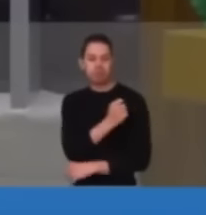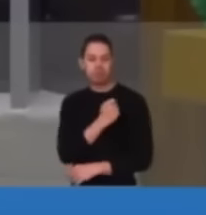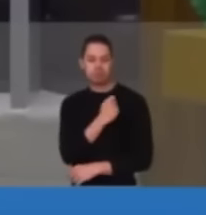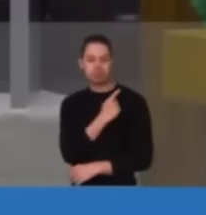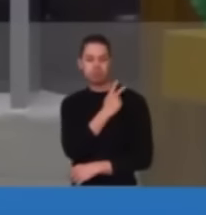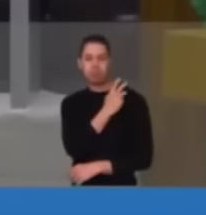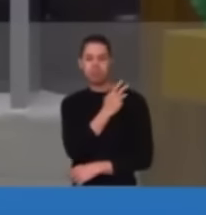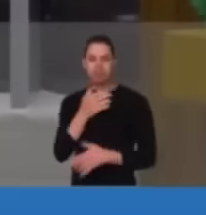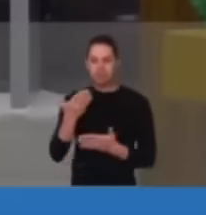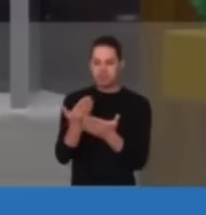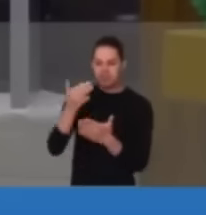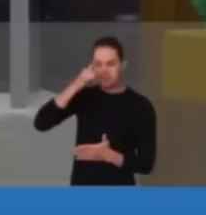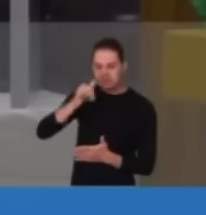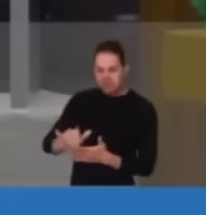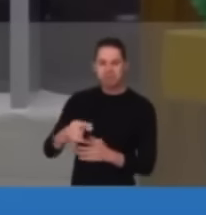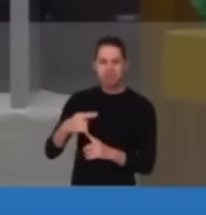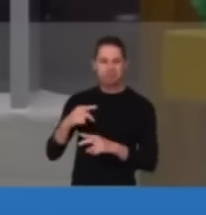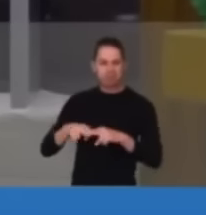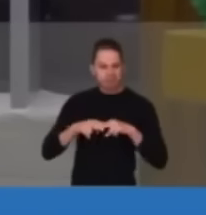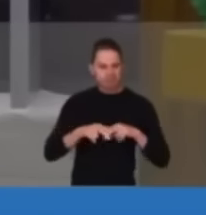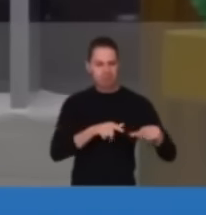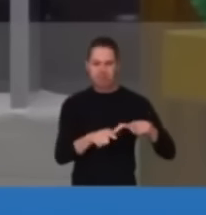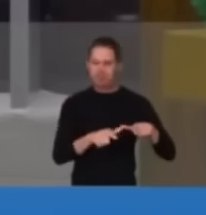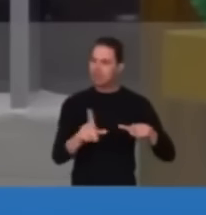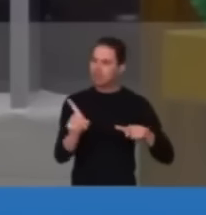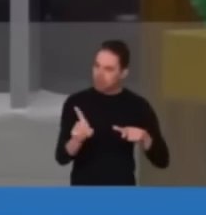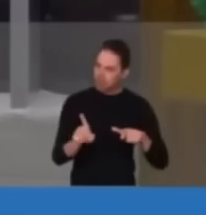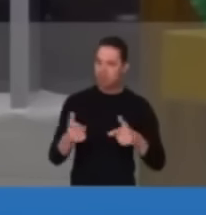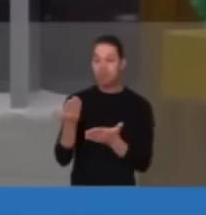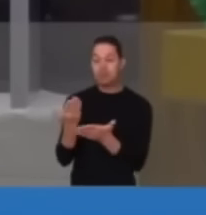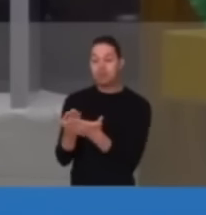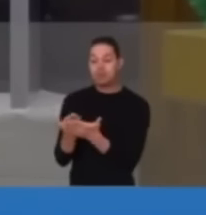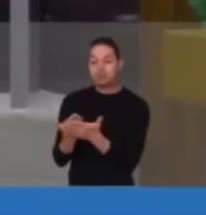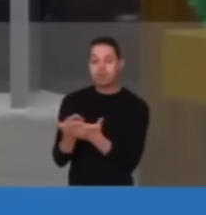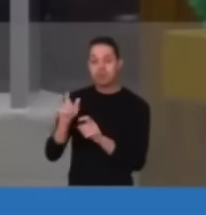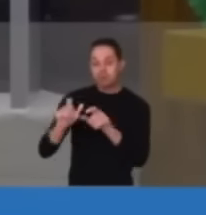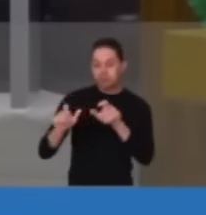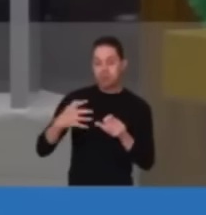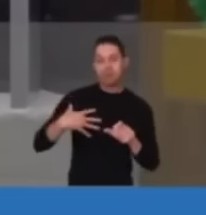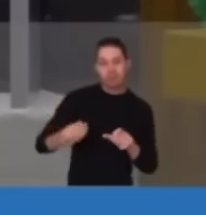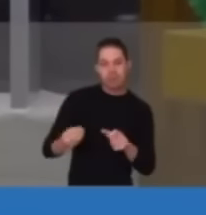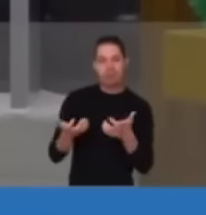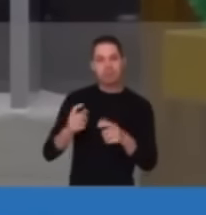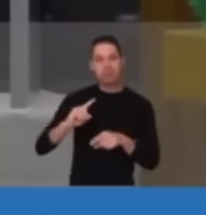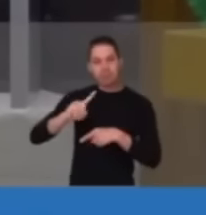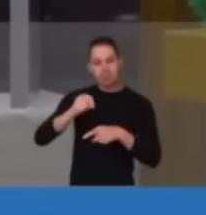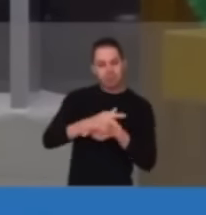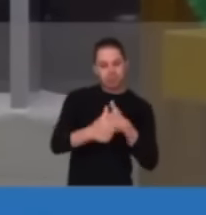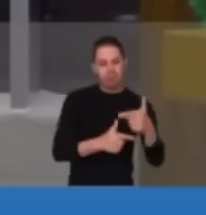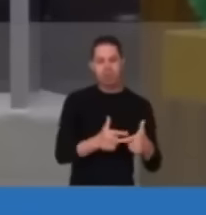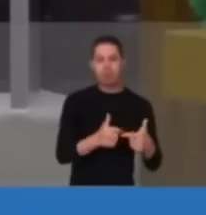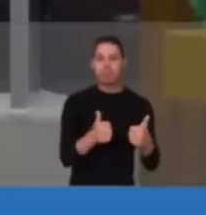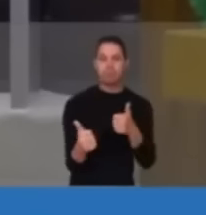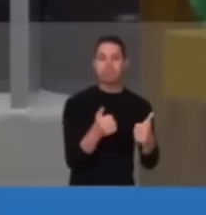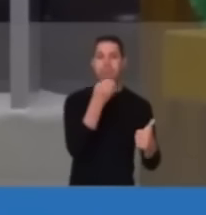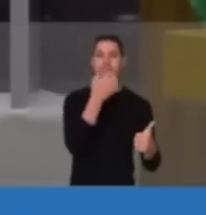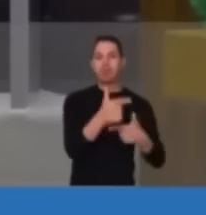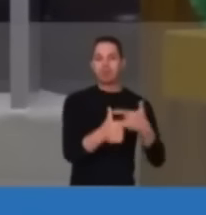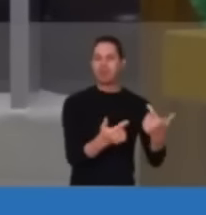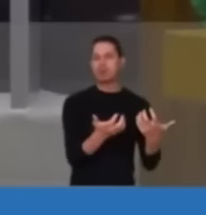poderem trabalhar estudar ou trabalhar não nós queremos estudo para os nossos filhos e depois empregos não precarizados bons